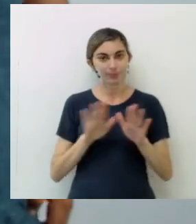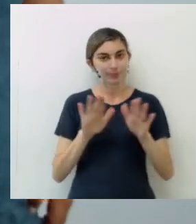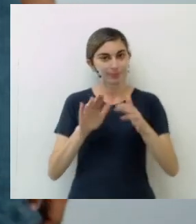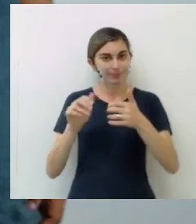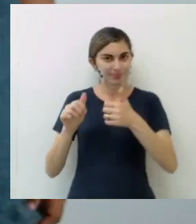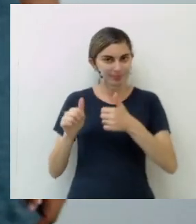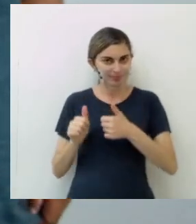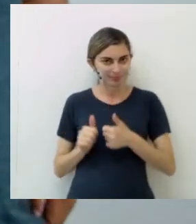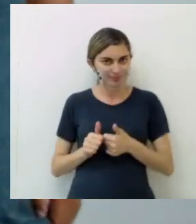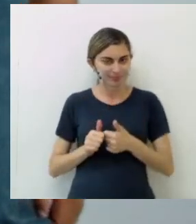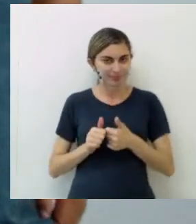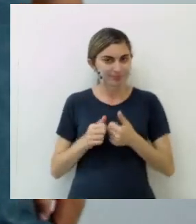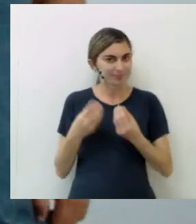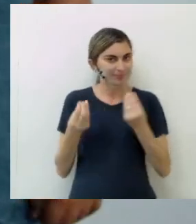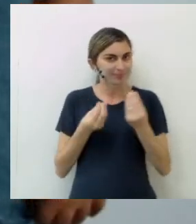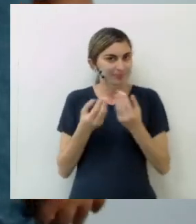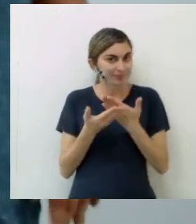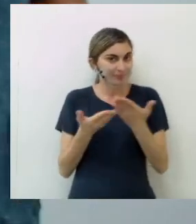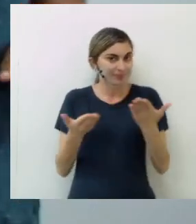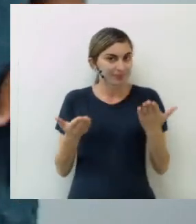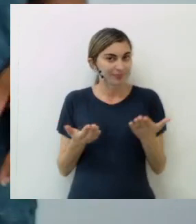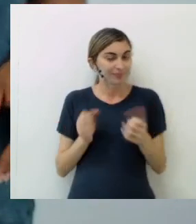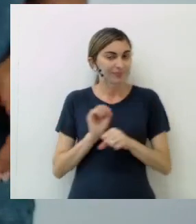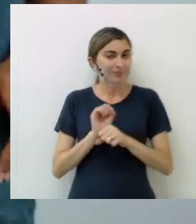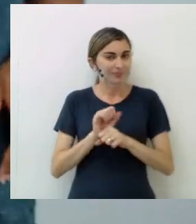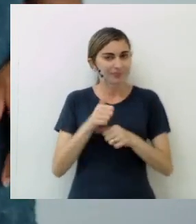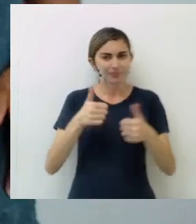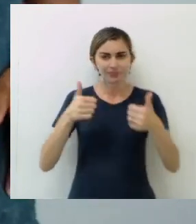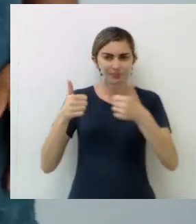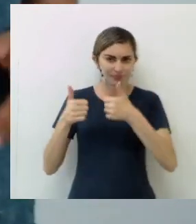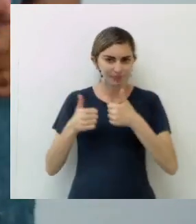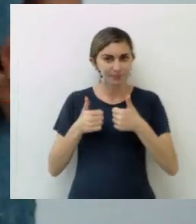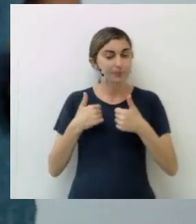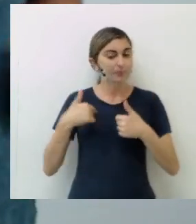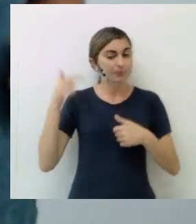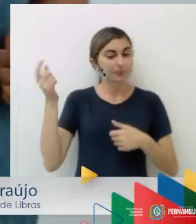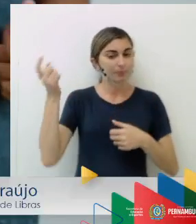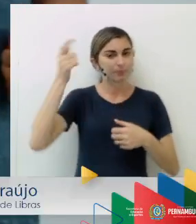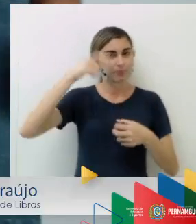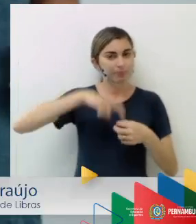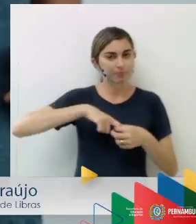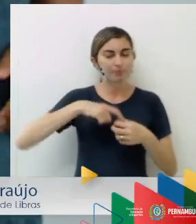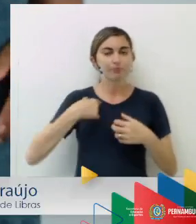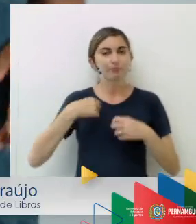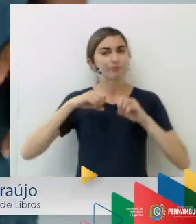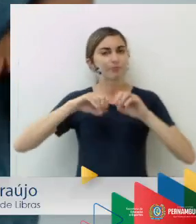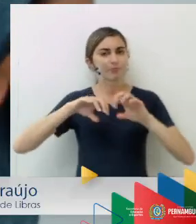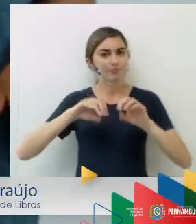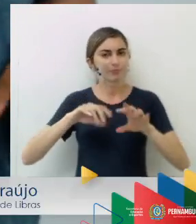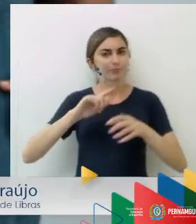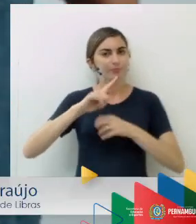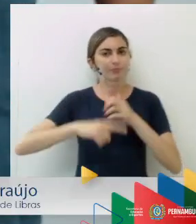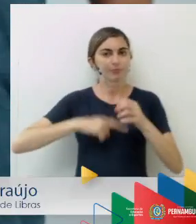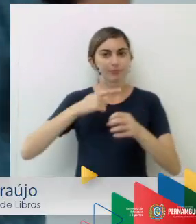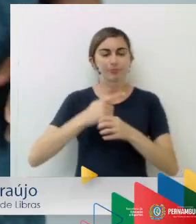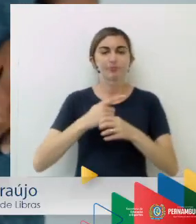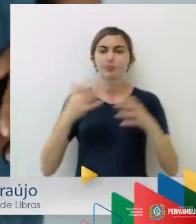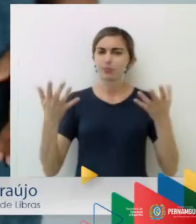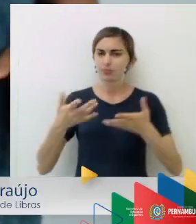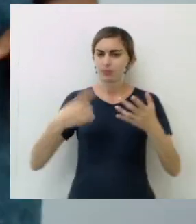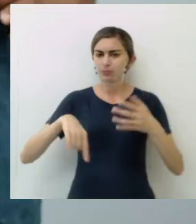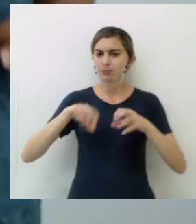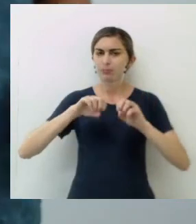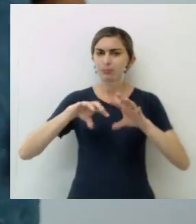Alô vocês, como é que estão, hein? Espero que vocês estejam bem. Estou aqui de volta para a gente trabalhar um pouco de geografia.